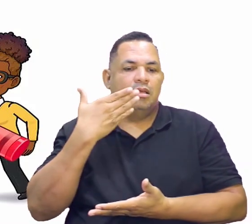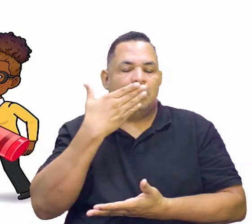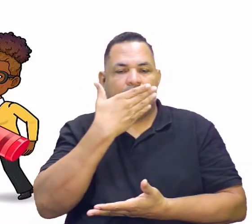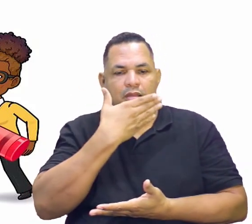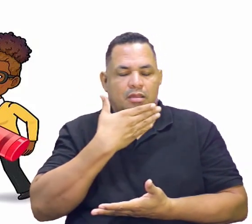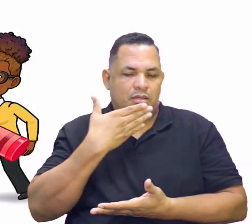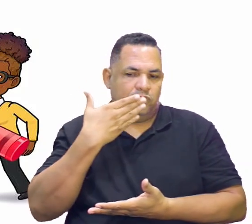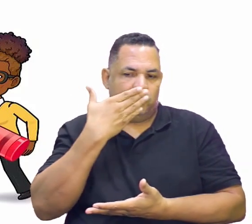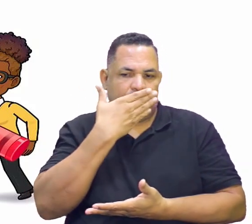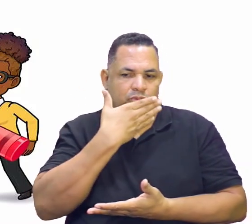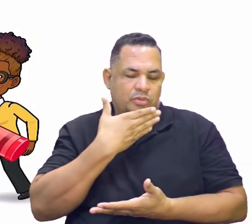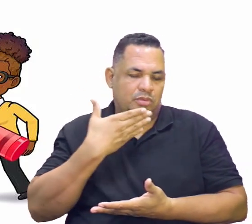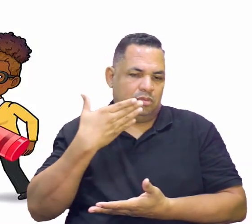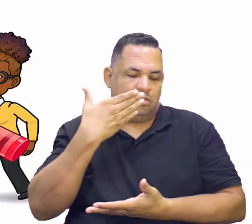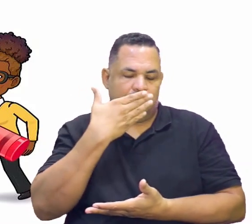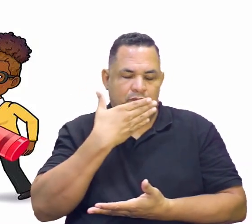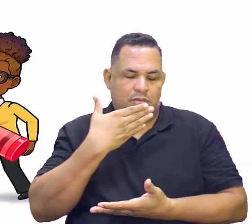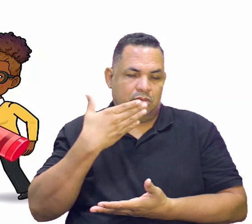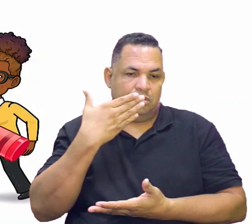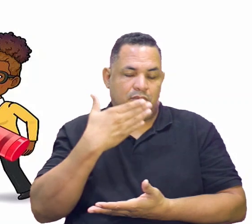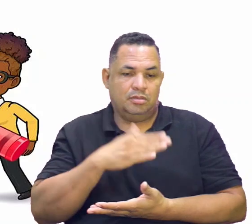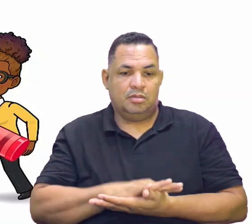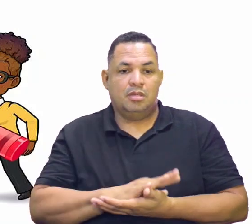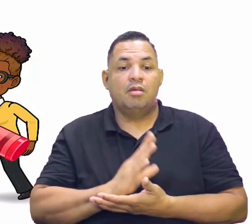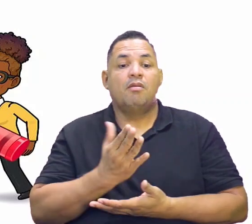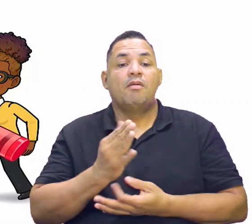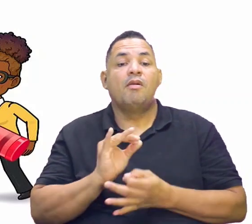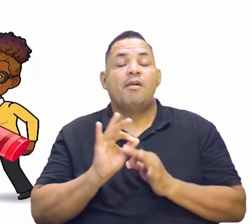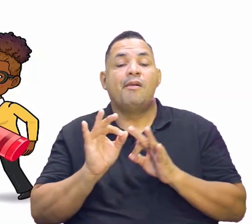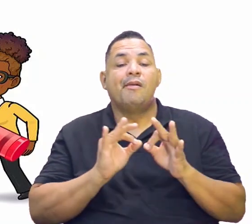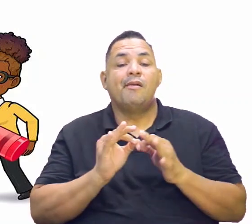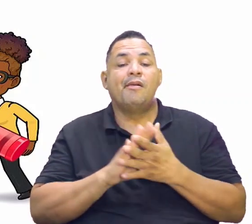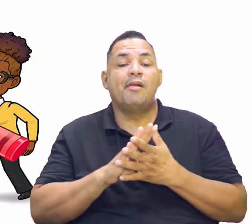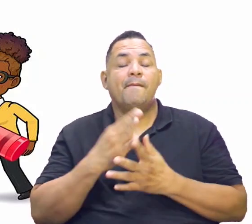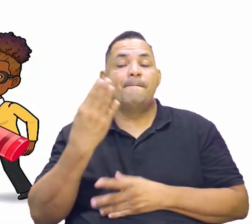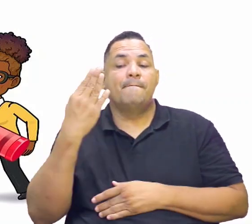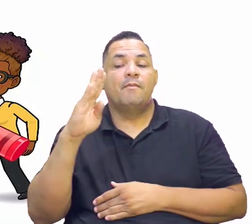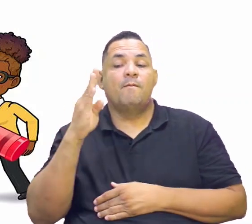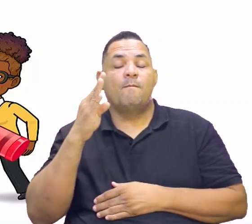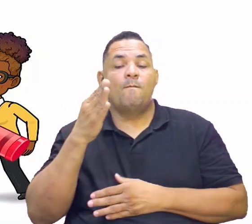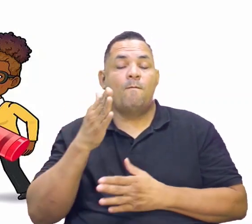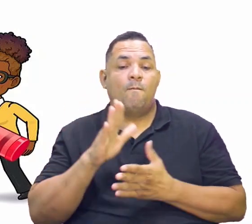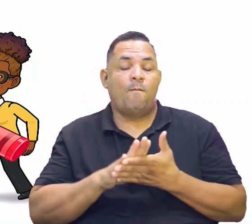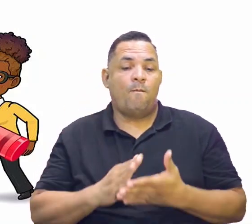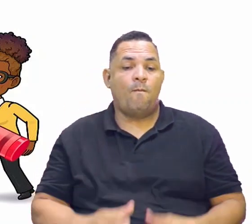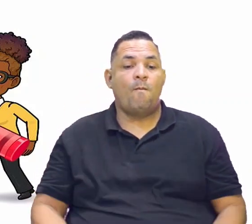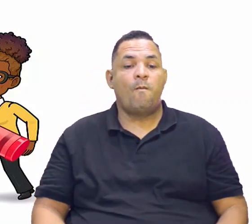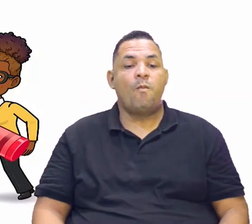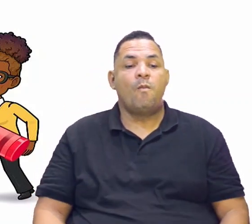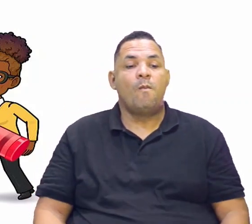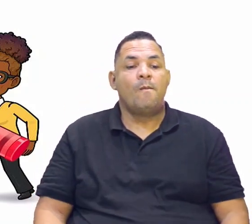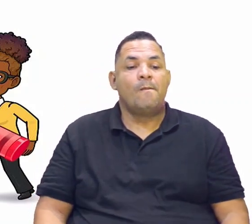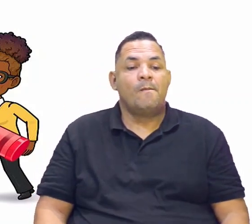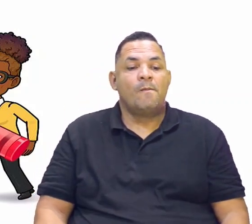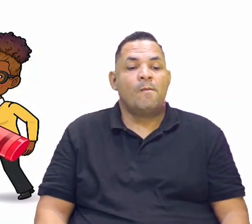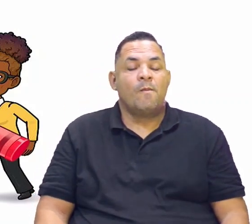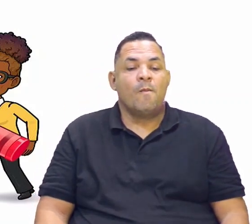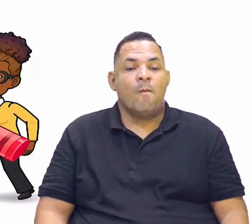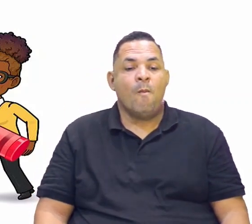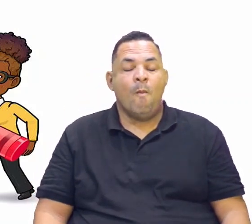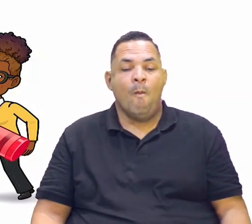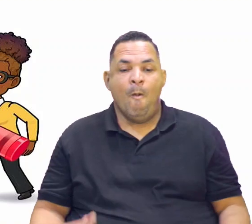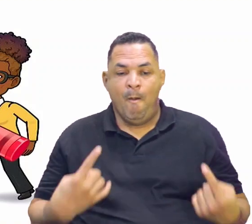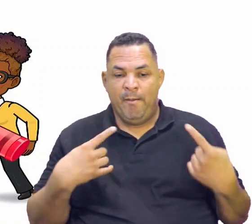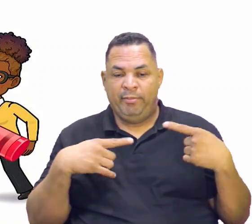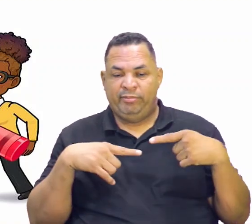vai lá na plantinha, né? E assim aí já vai na parte lá de biologia, mas eu estou falando assim, né? Aquele